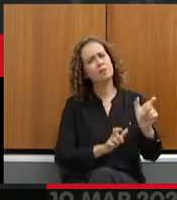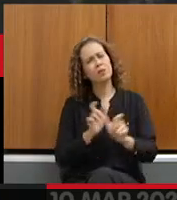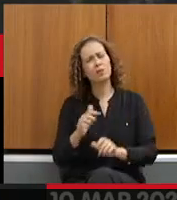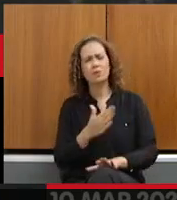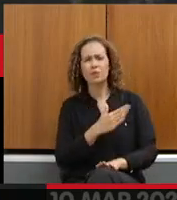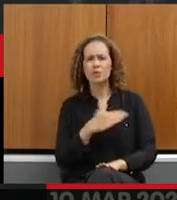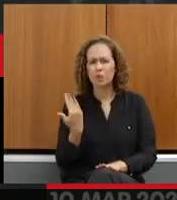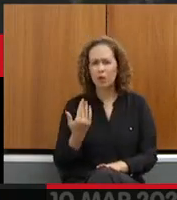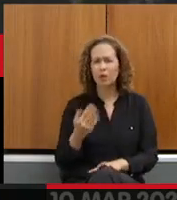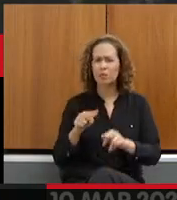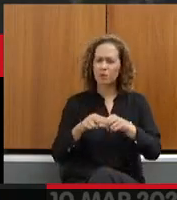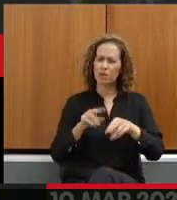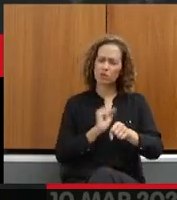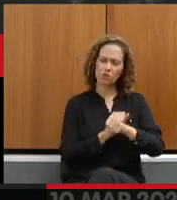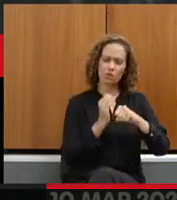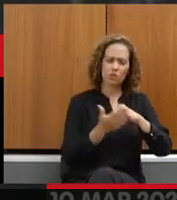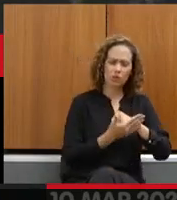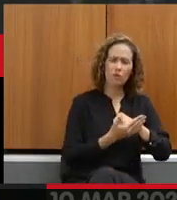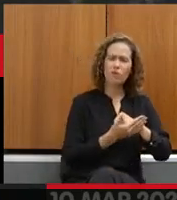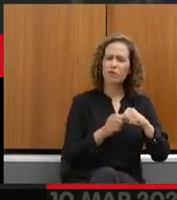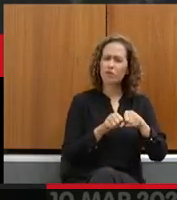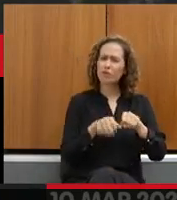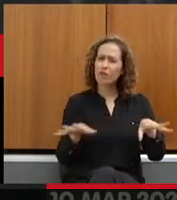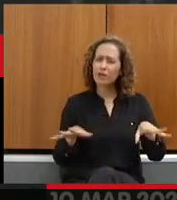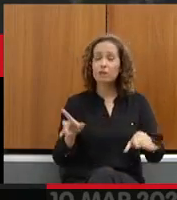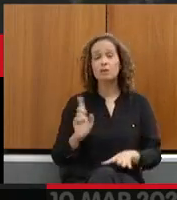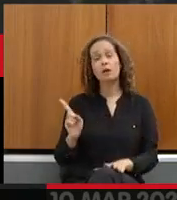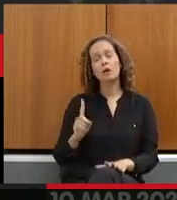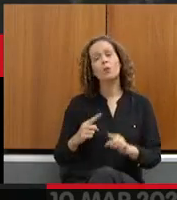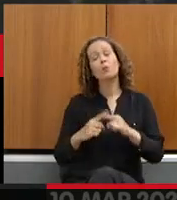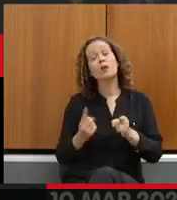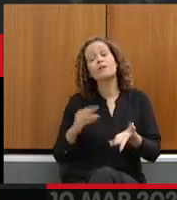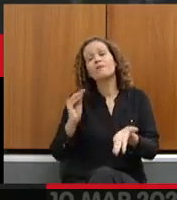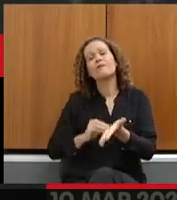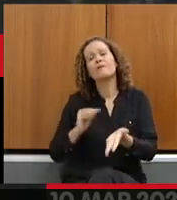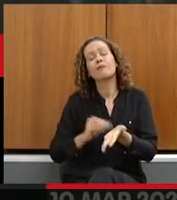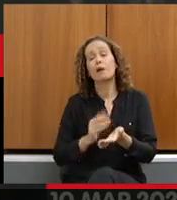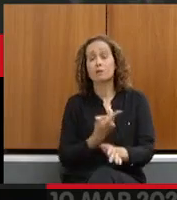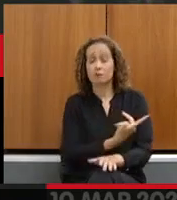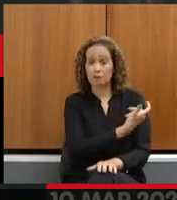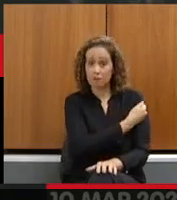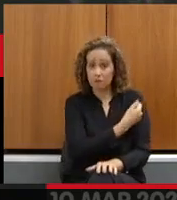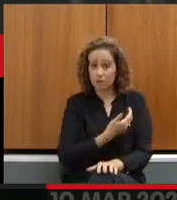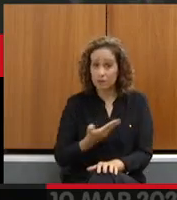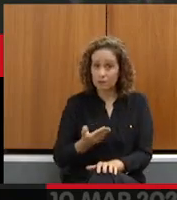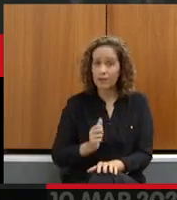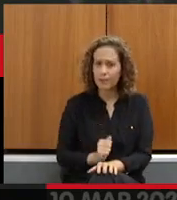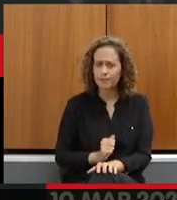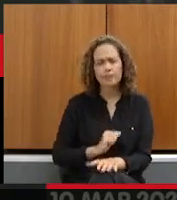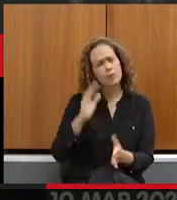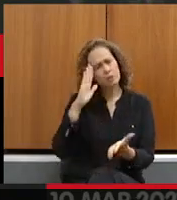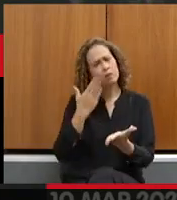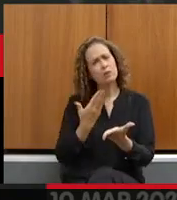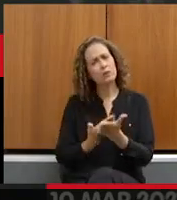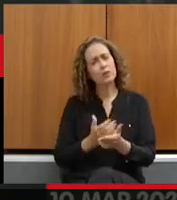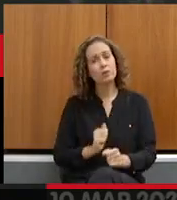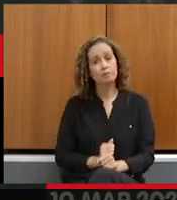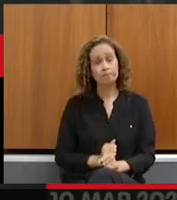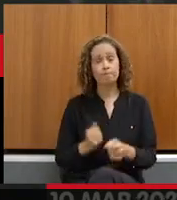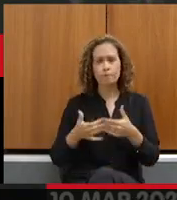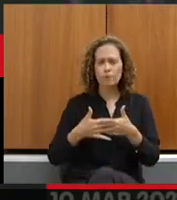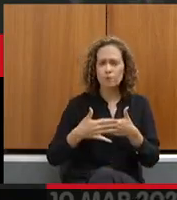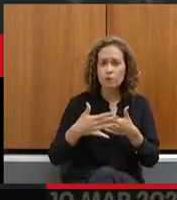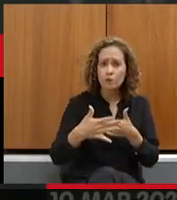ficou vídeo 19 nosso estado morre por falta de vacina e Acredite no futuro essas